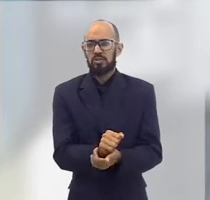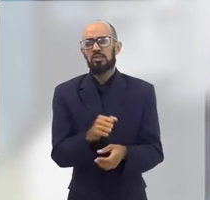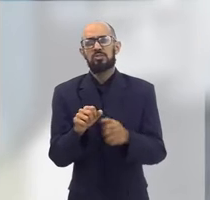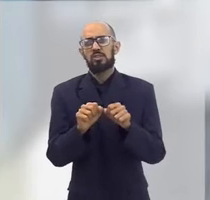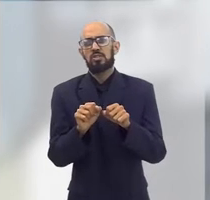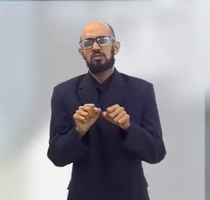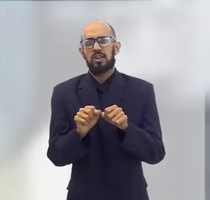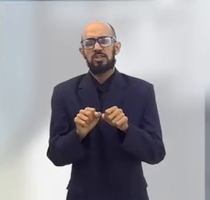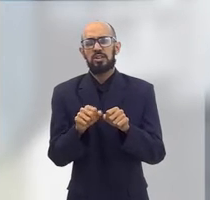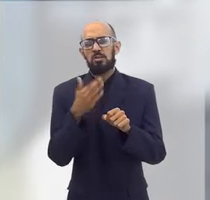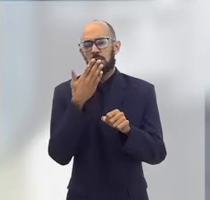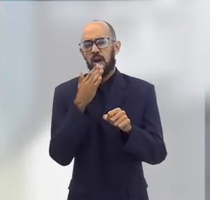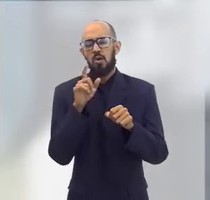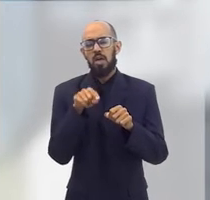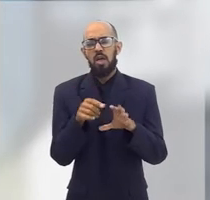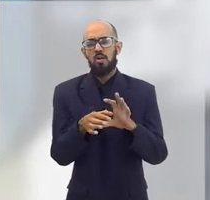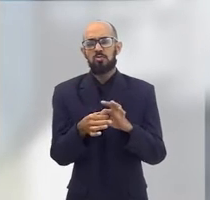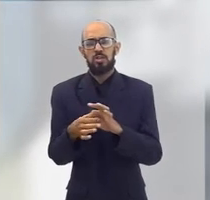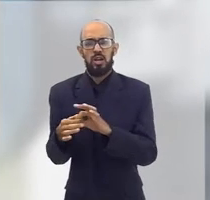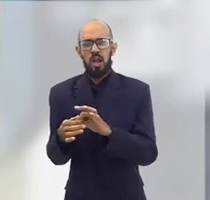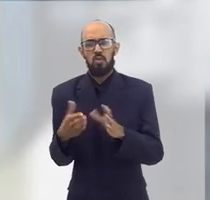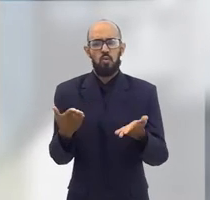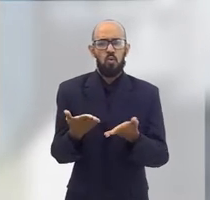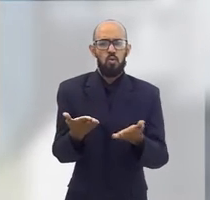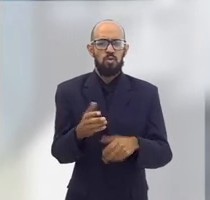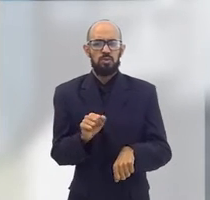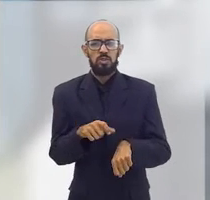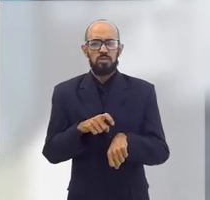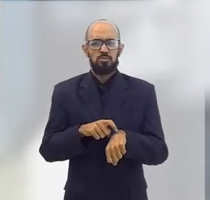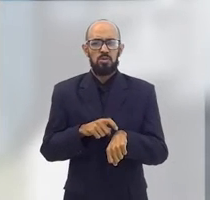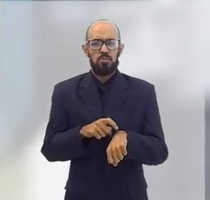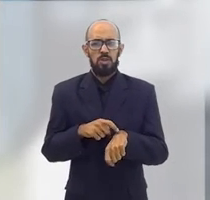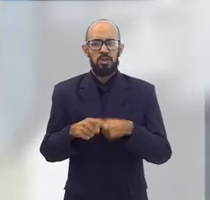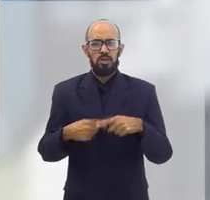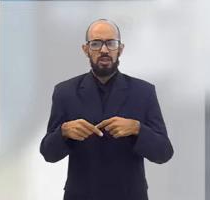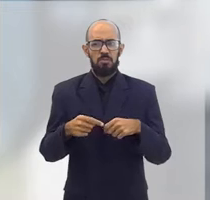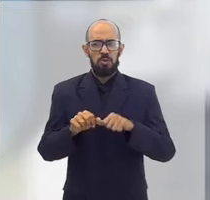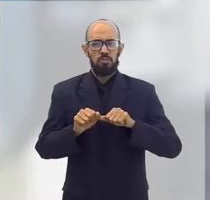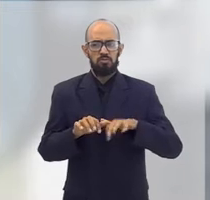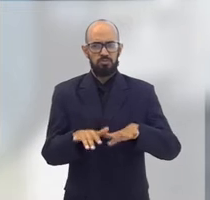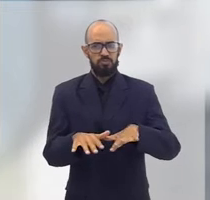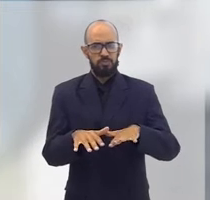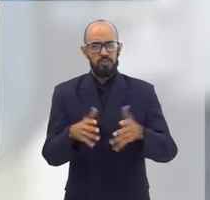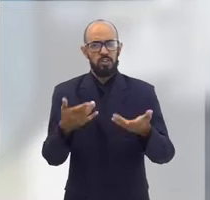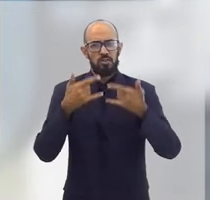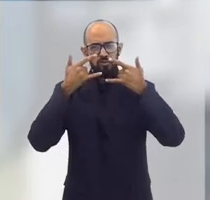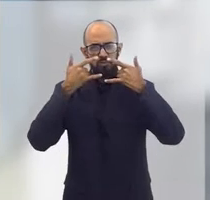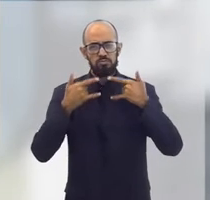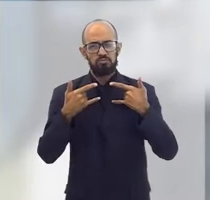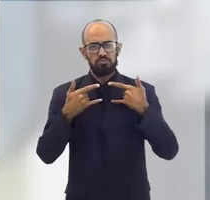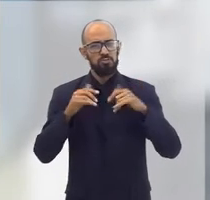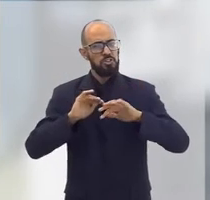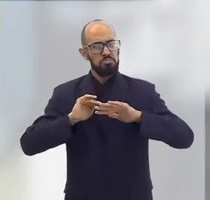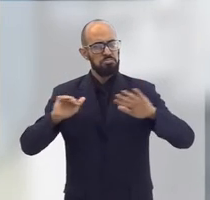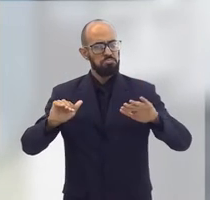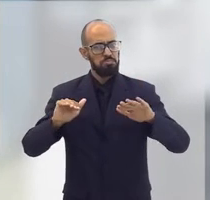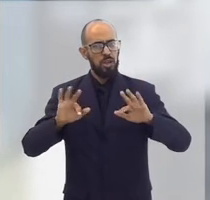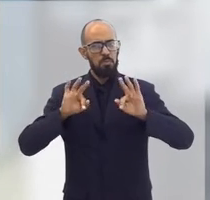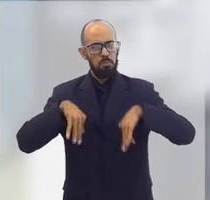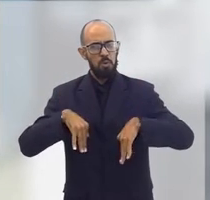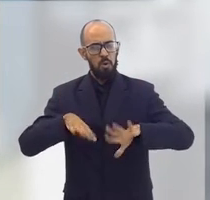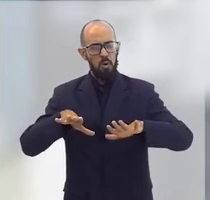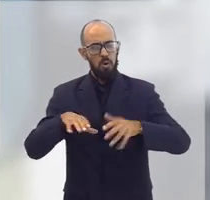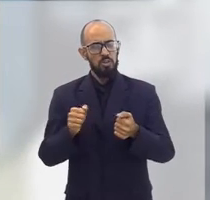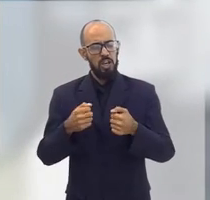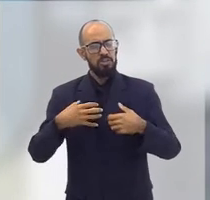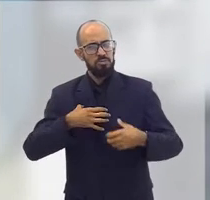do Sebrae, realizam, qual o cenário hoje, nesse período pós-liberação do uso de máscaras? Já dá para perceber